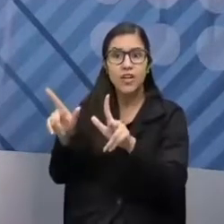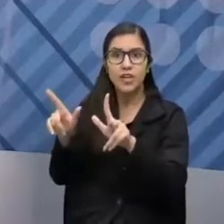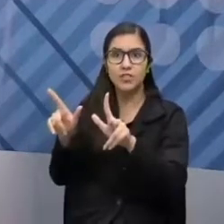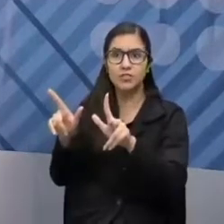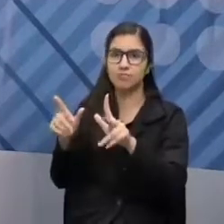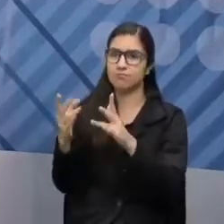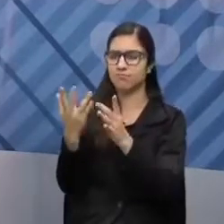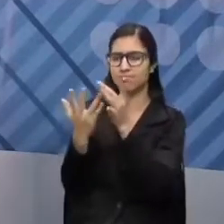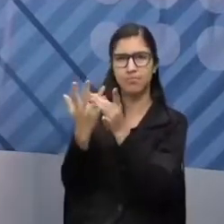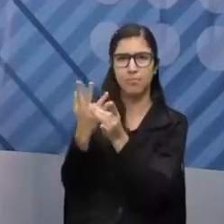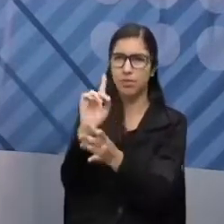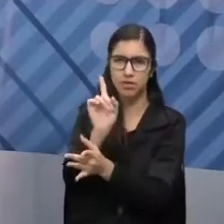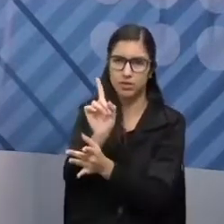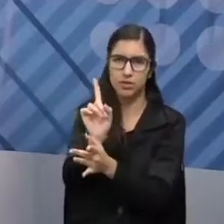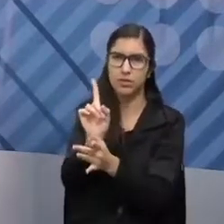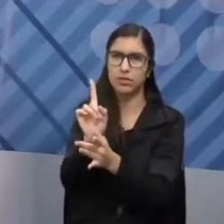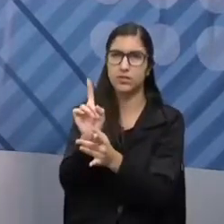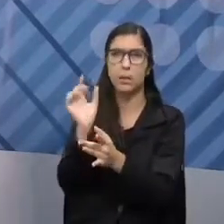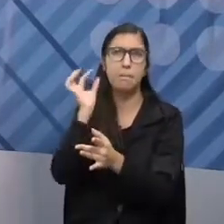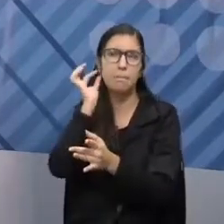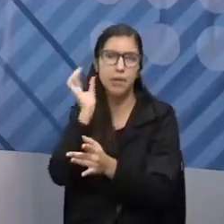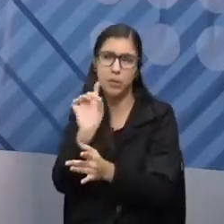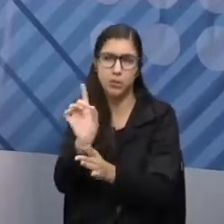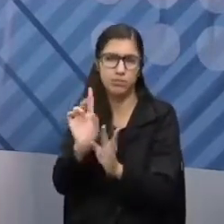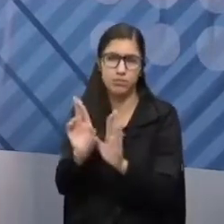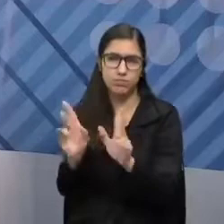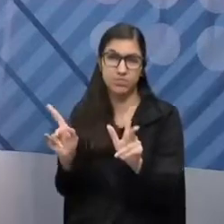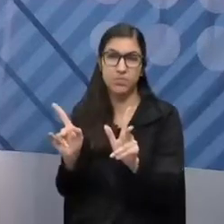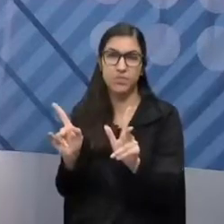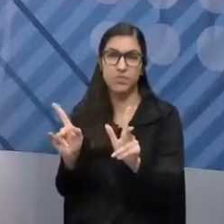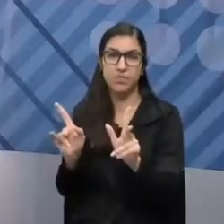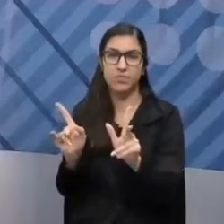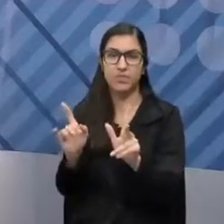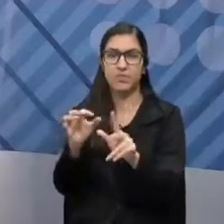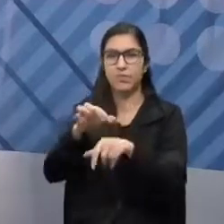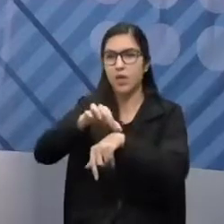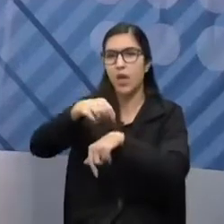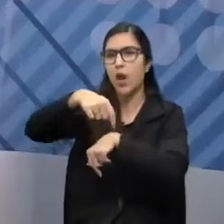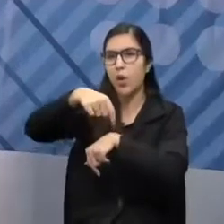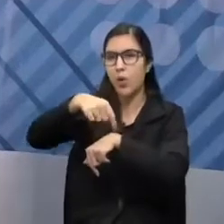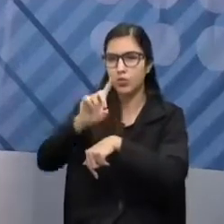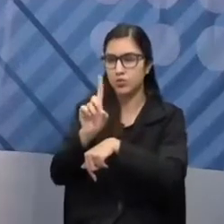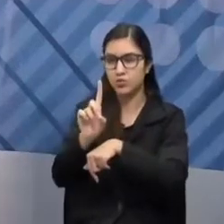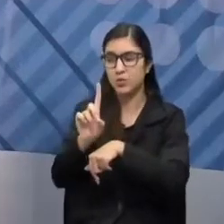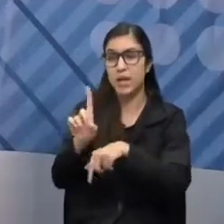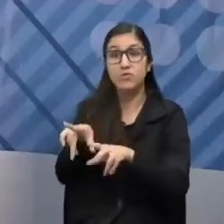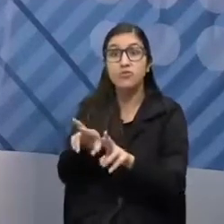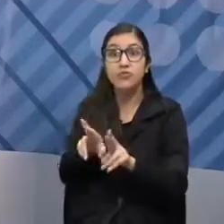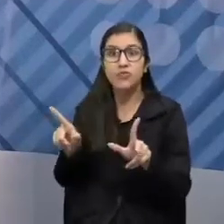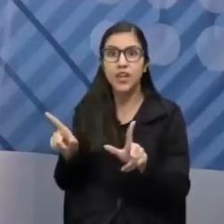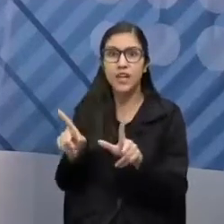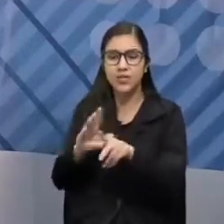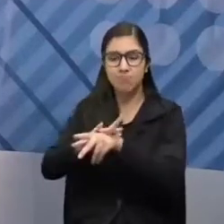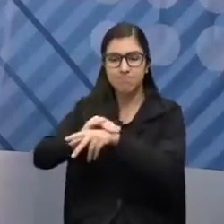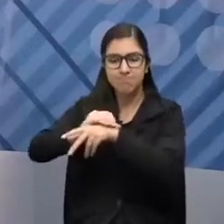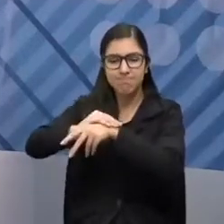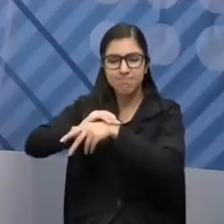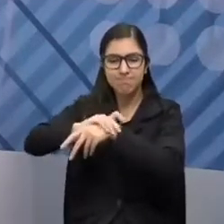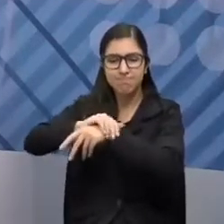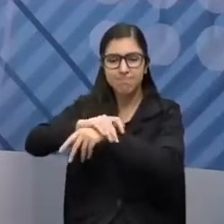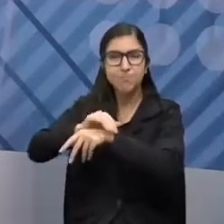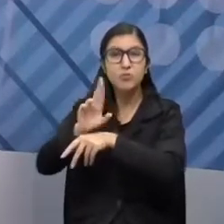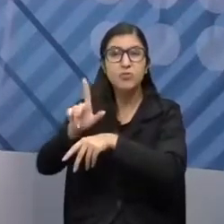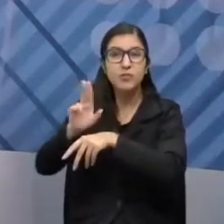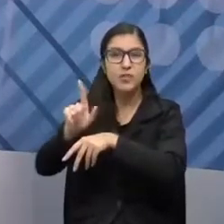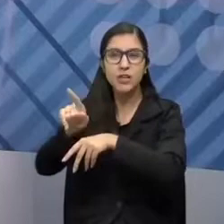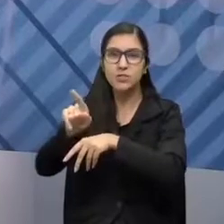ser aliança, não pode ser um brinco, certo? De preferência não um relógio, algo diferenciado, com uma textura adequada